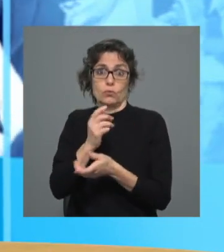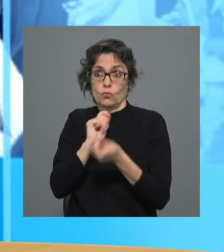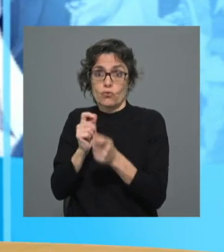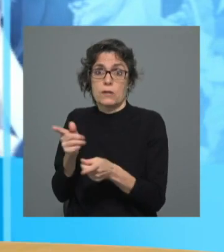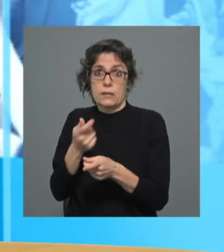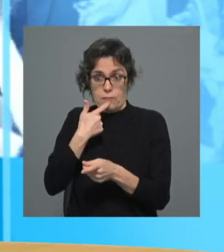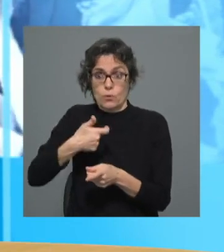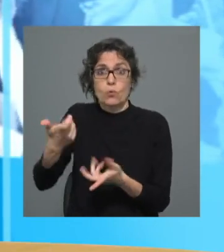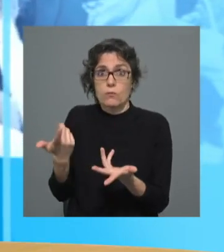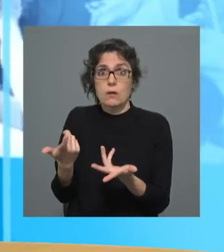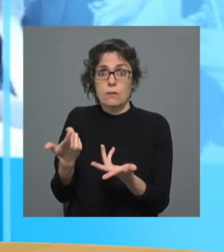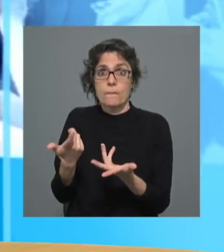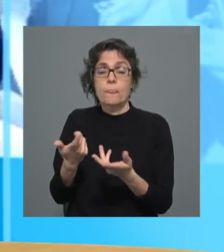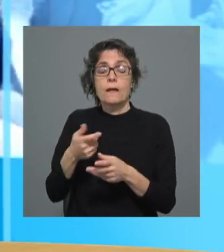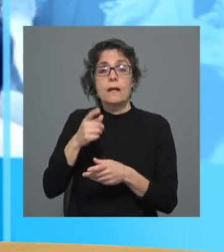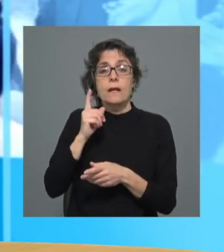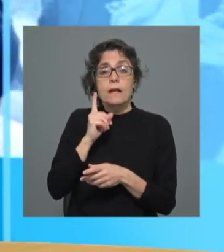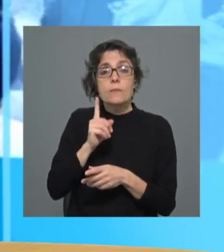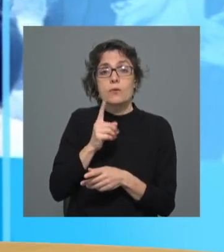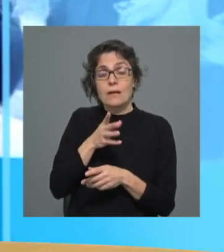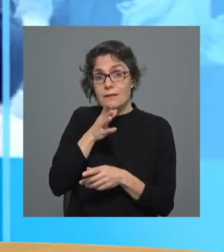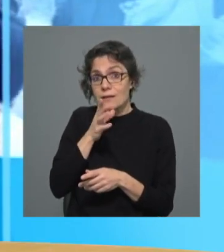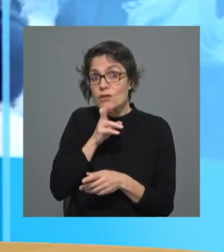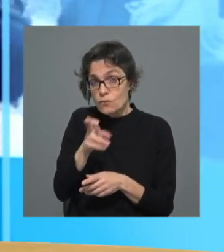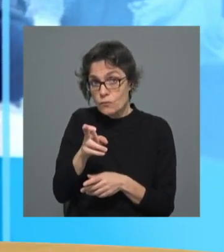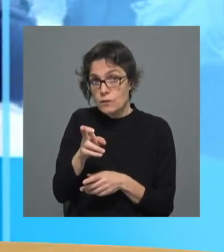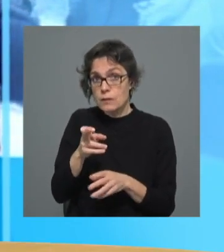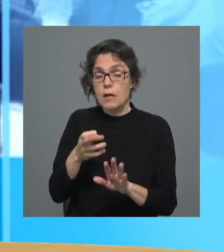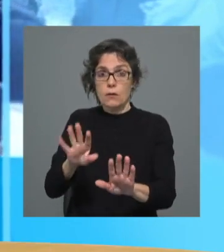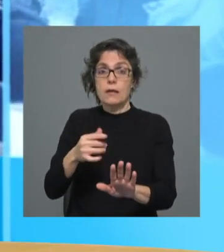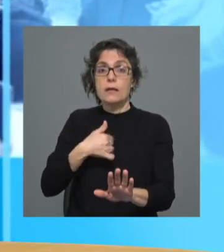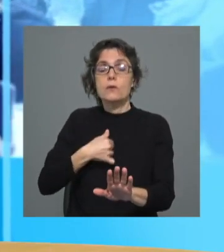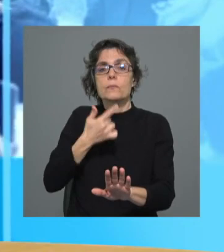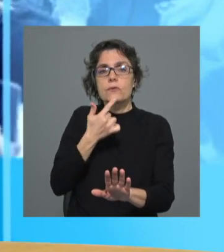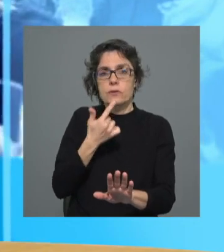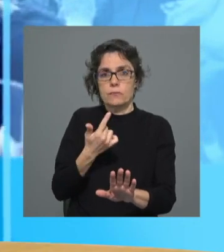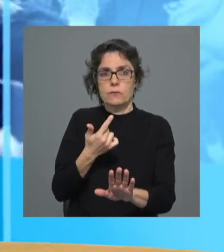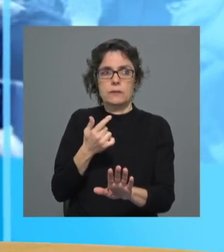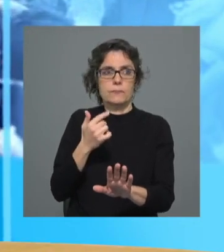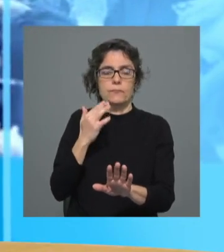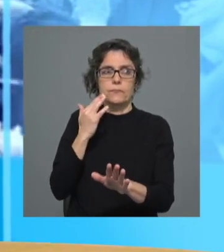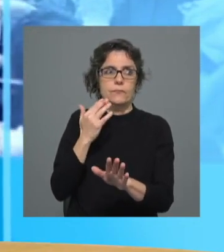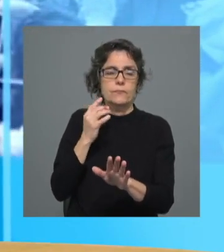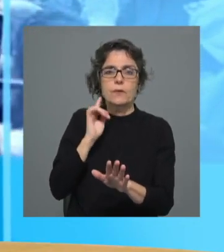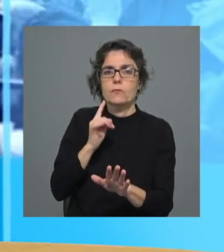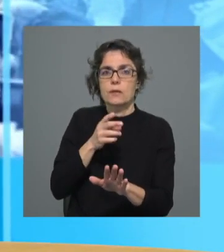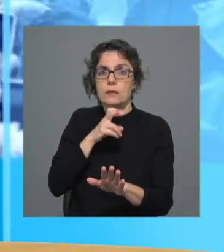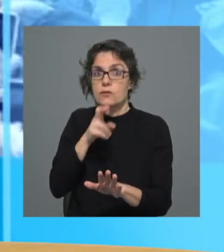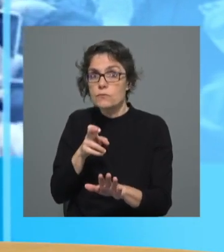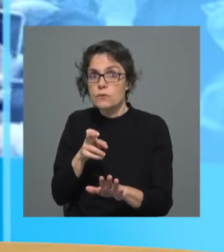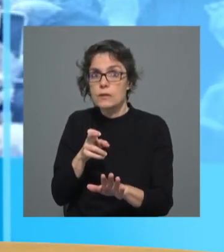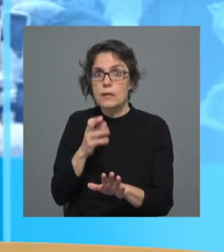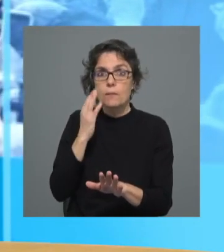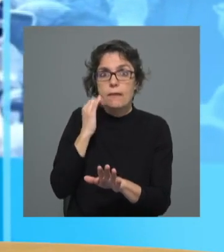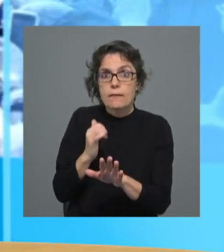portanto, convém responder ao que as pessoas perguntam. Obviamente, eu percebo a preocupação de responder de maneira a não ir contra